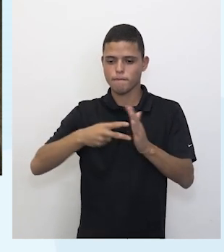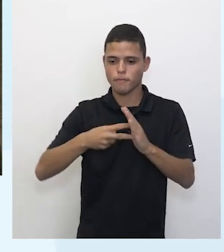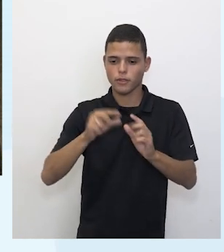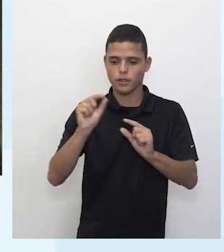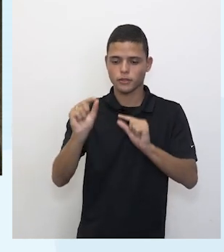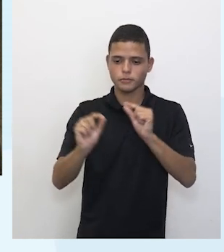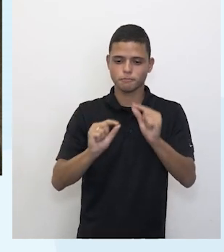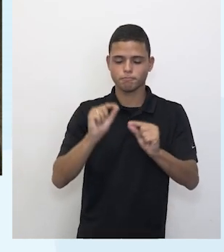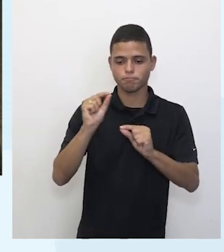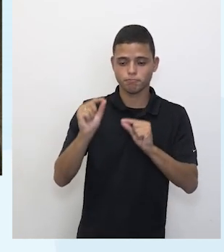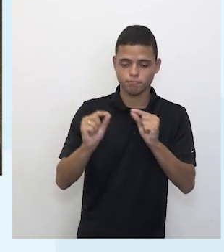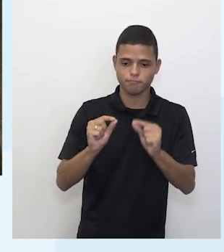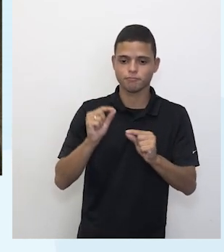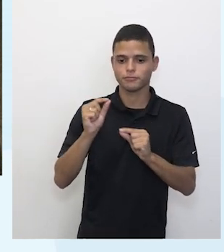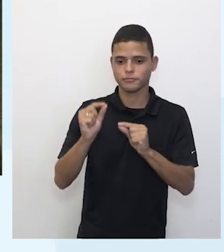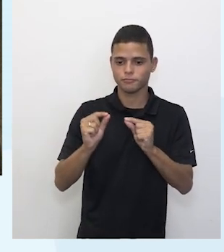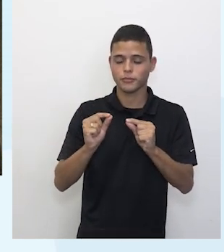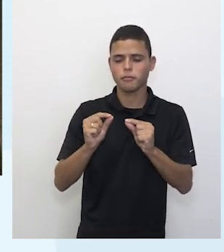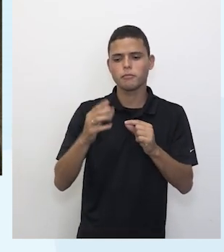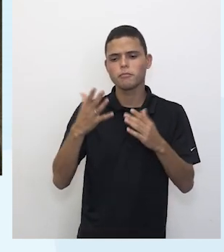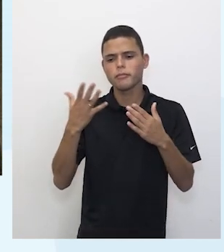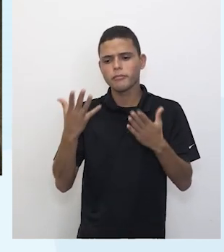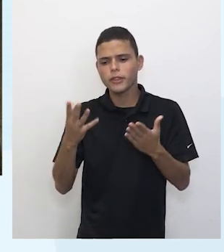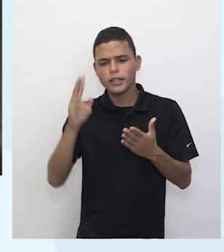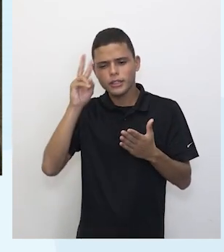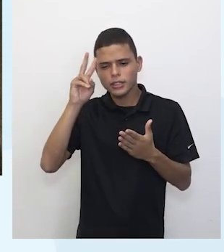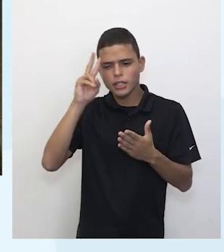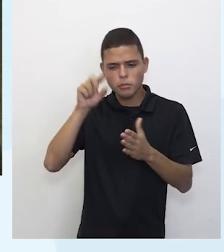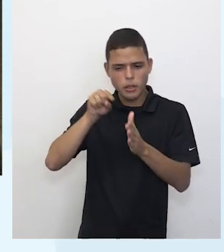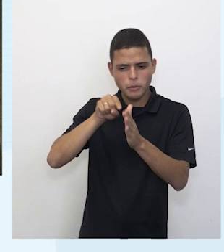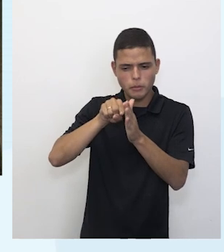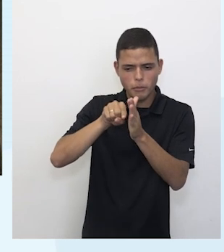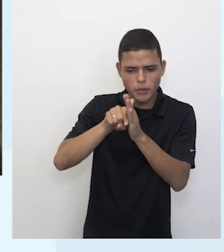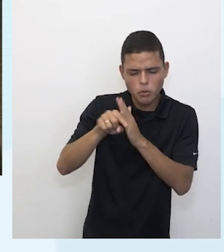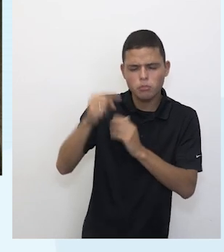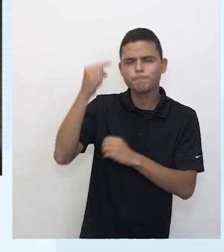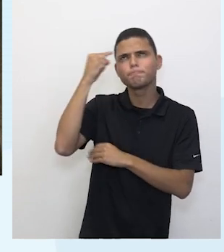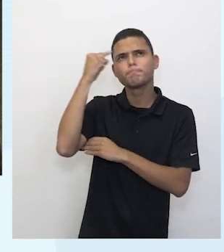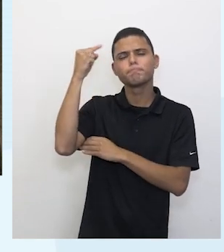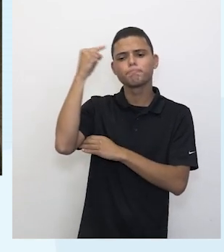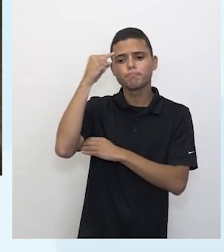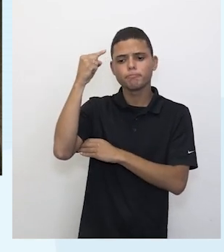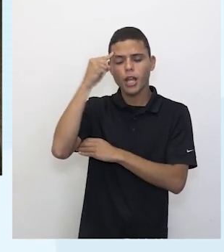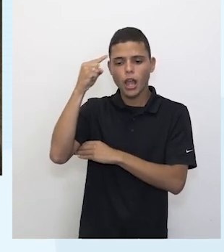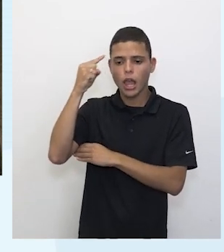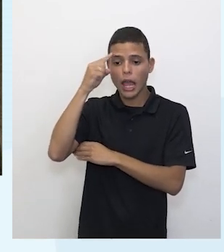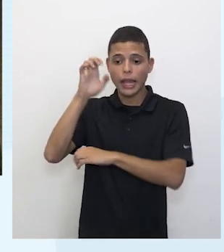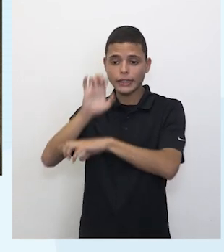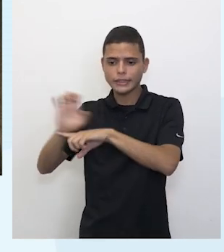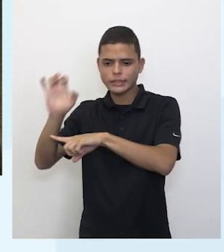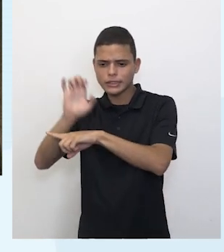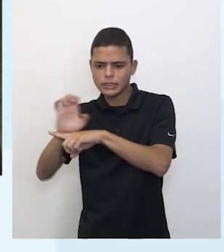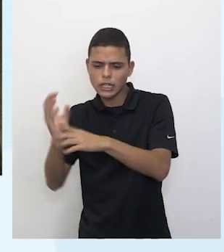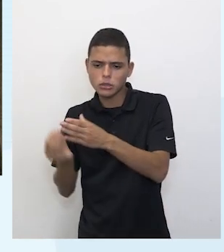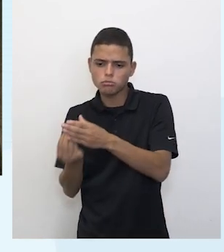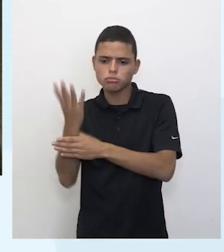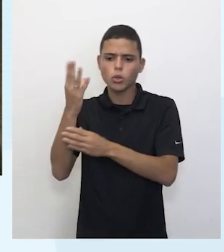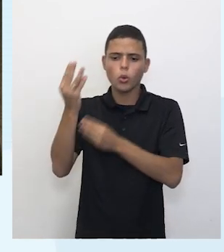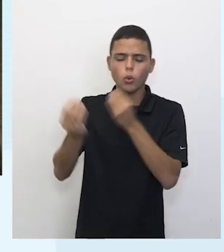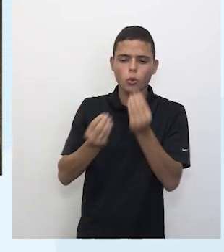gente. Ai, meu Deus, de onde surgiu o Estado? Por que surgiu o Estado? Eles pensaram nisso. E